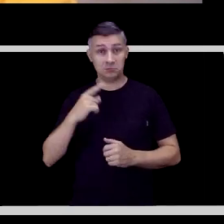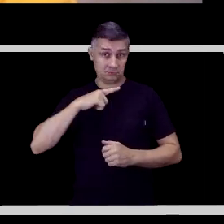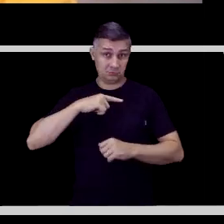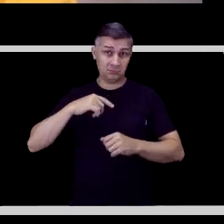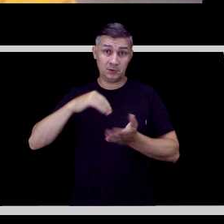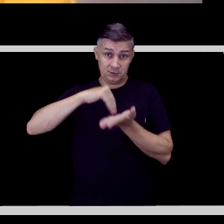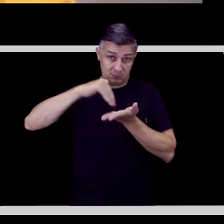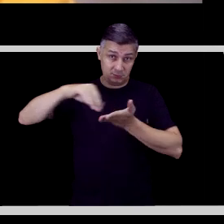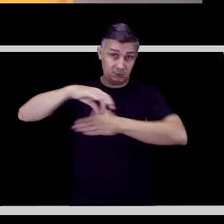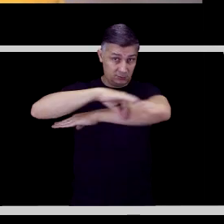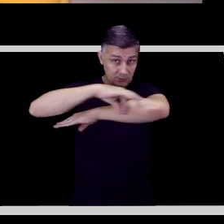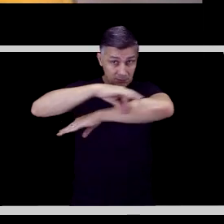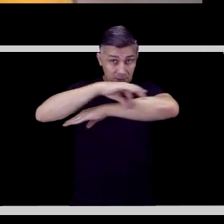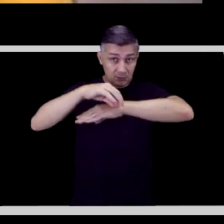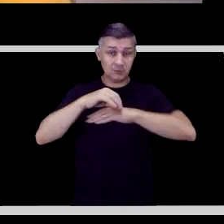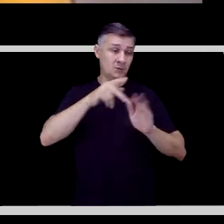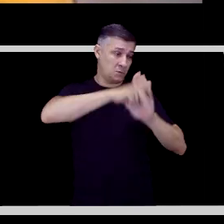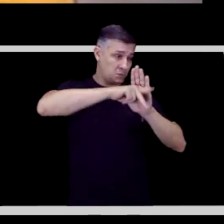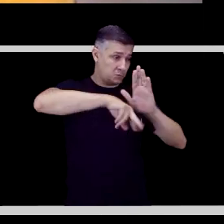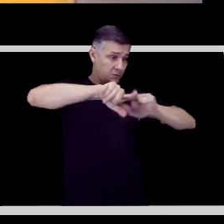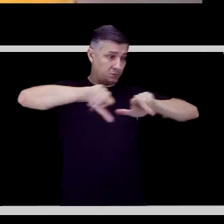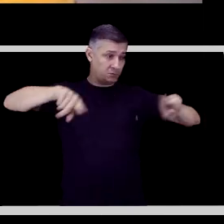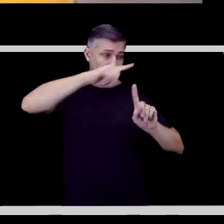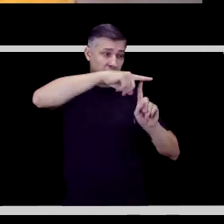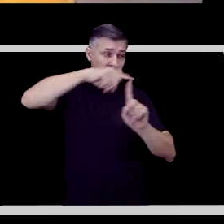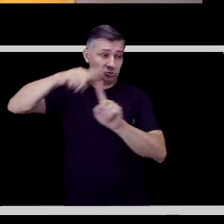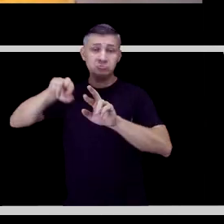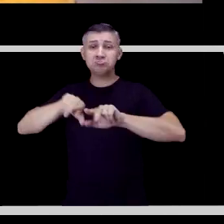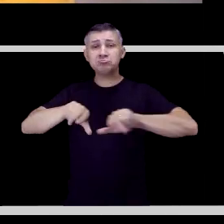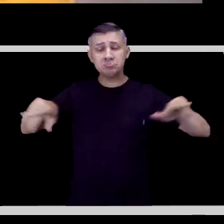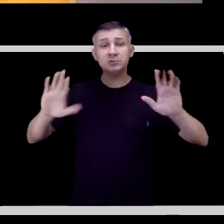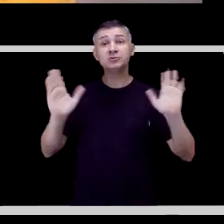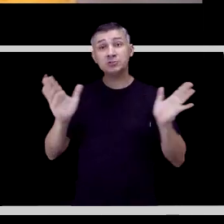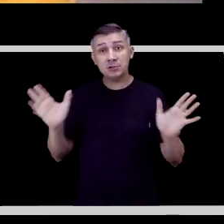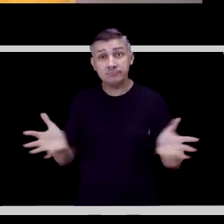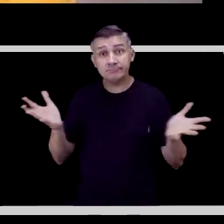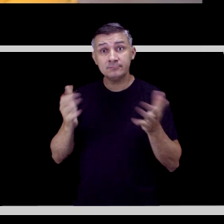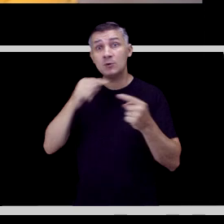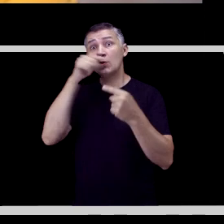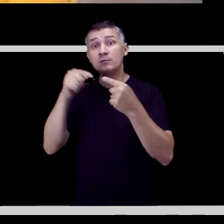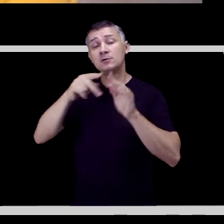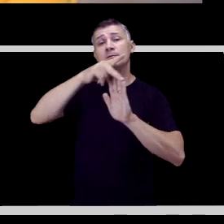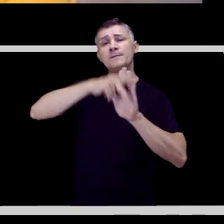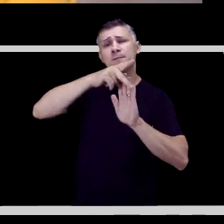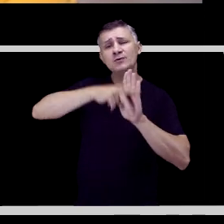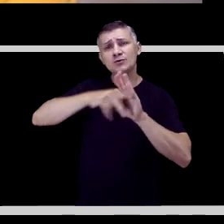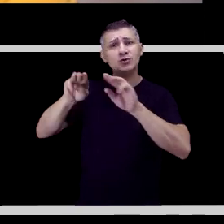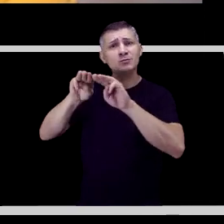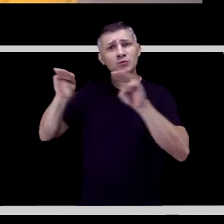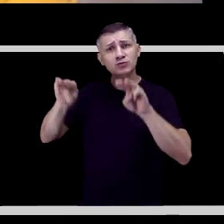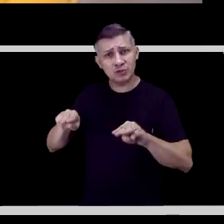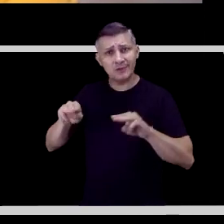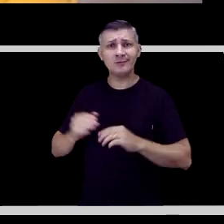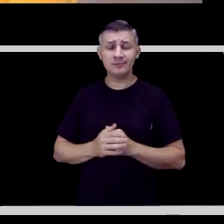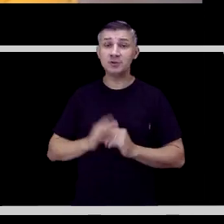Somos um estúdio que desenvolve todo tipo de projeto. A ênfase da nossa apresentação hoje são os projetos de